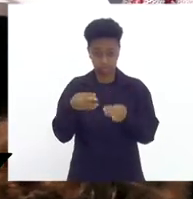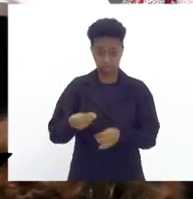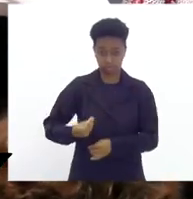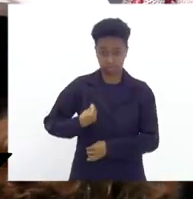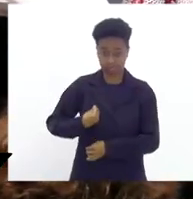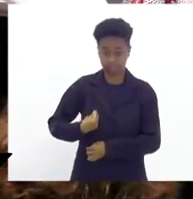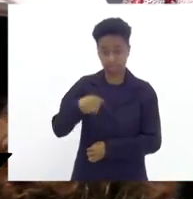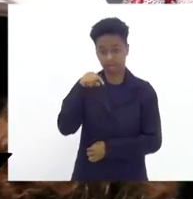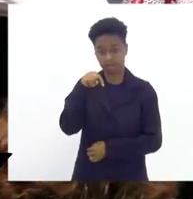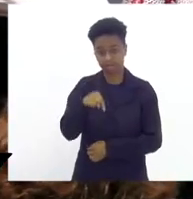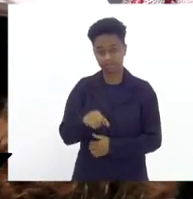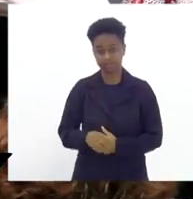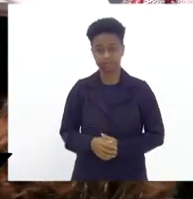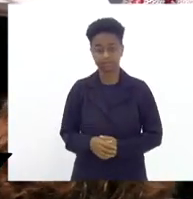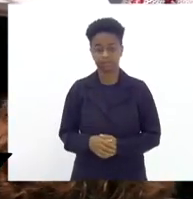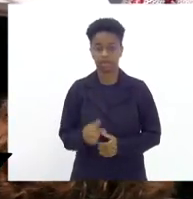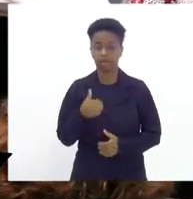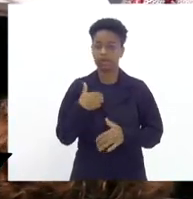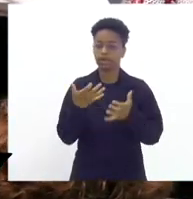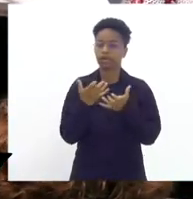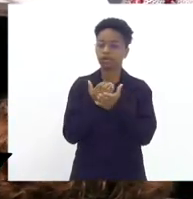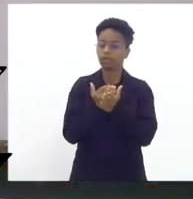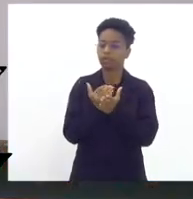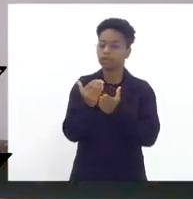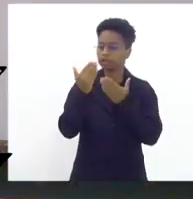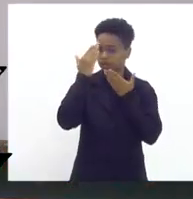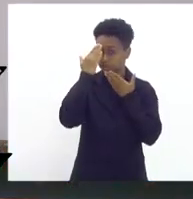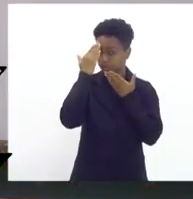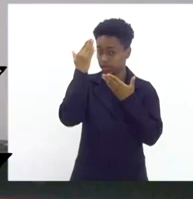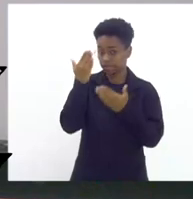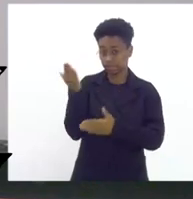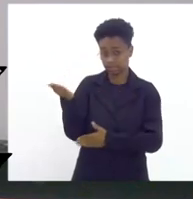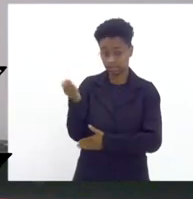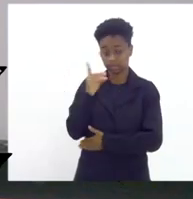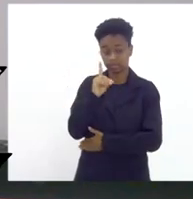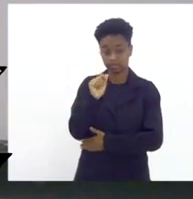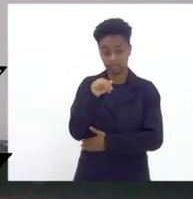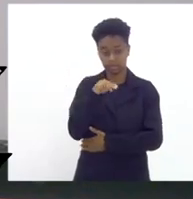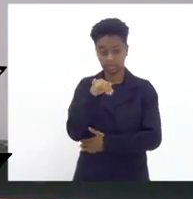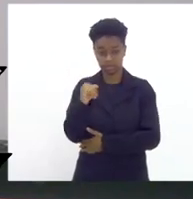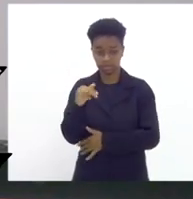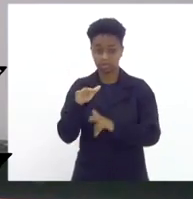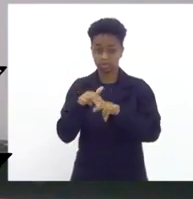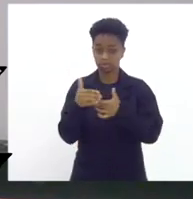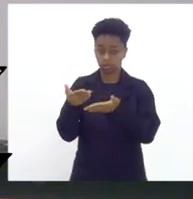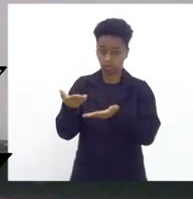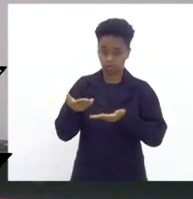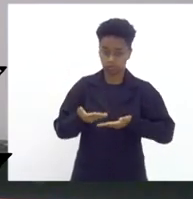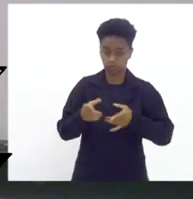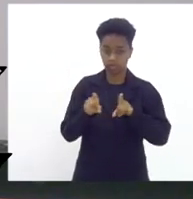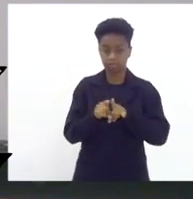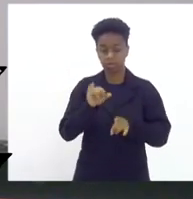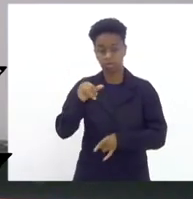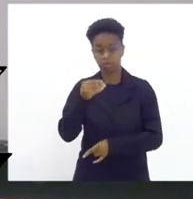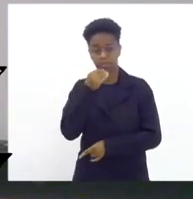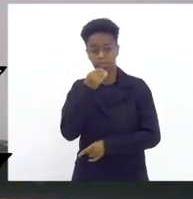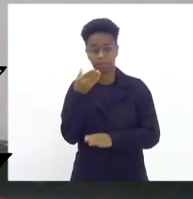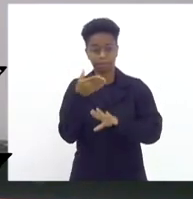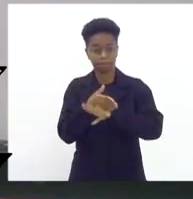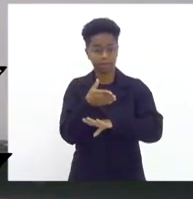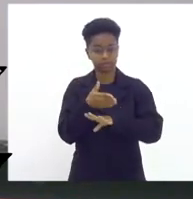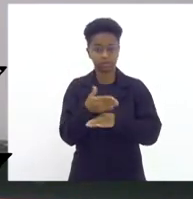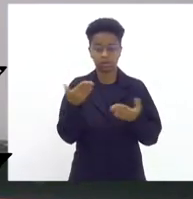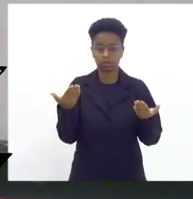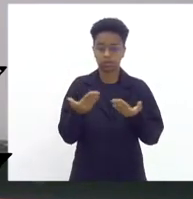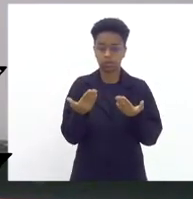é Quero iniciar agradecendo ao mandar tudo da Dani Monteiro pelo convite oportunidade de participar